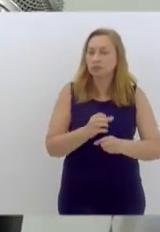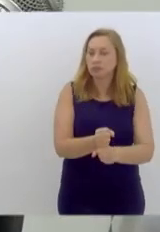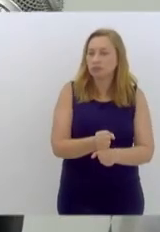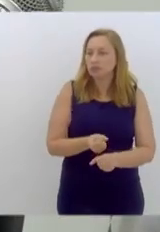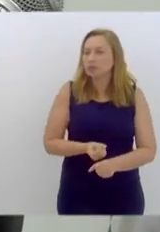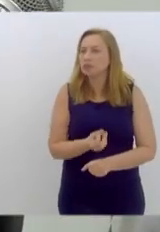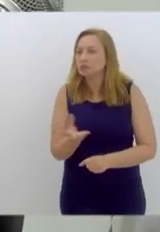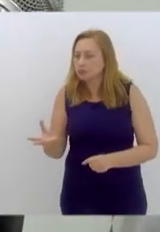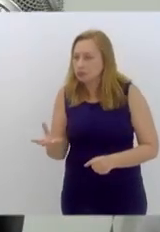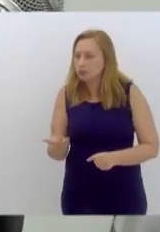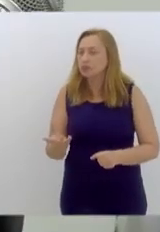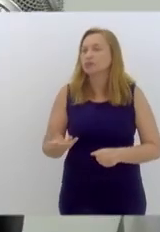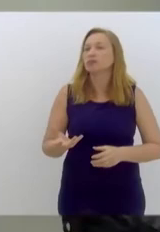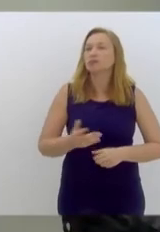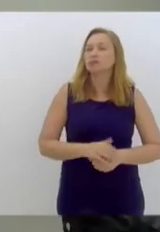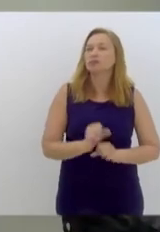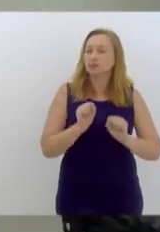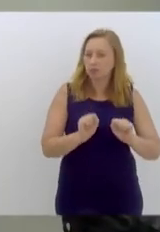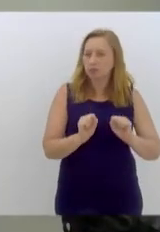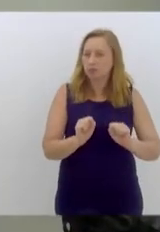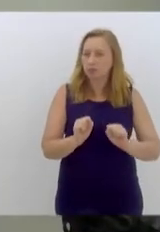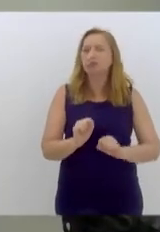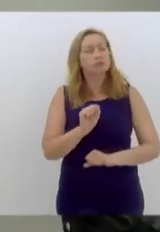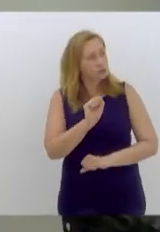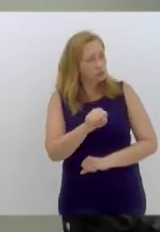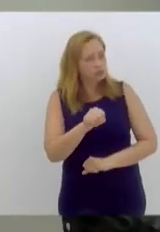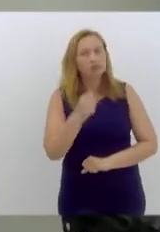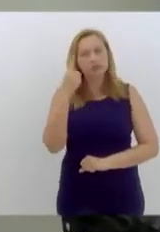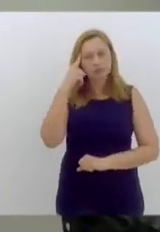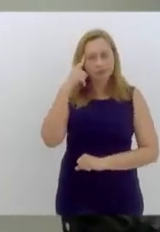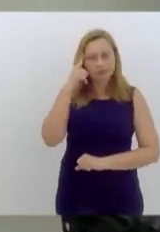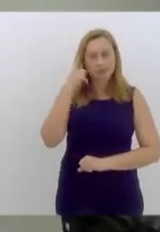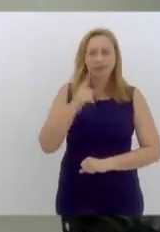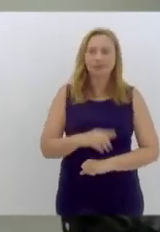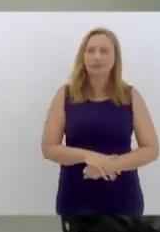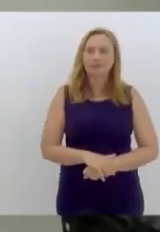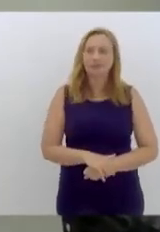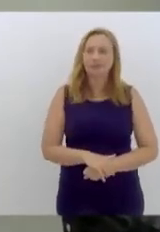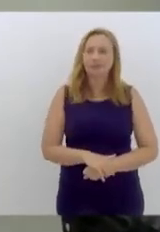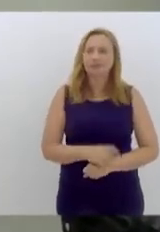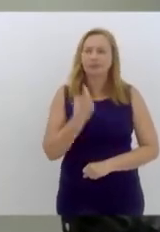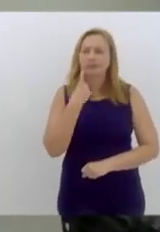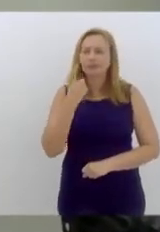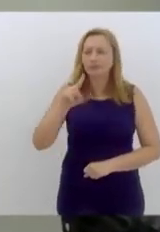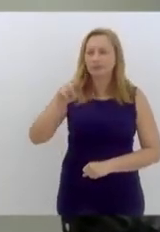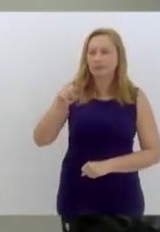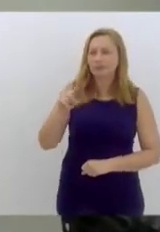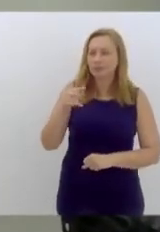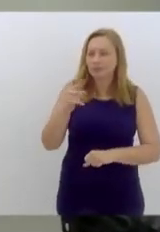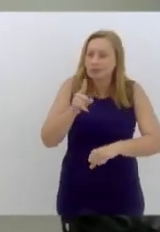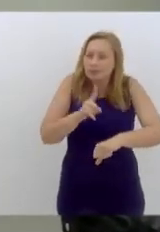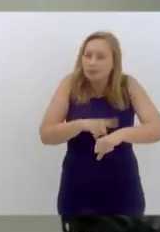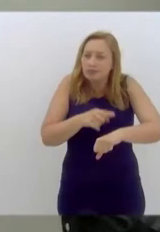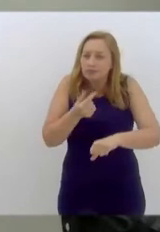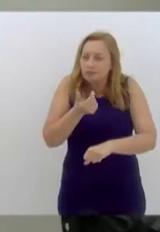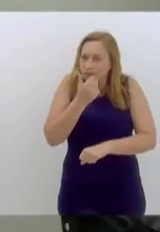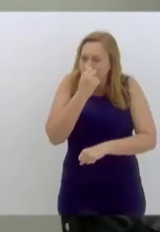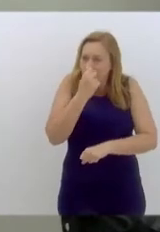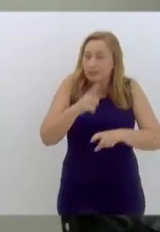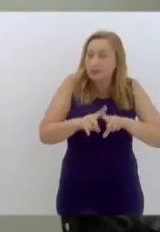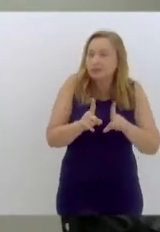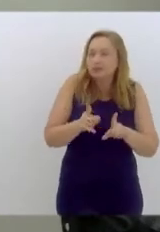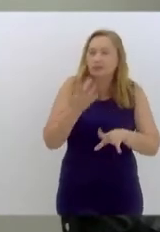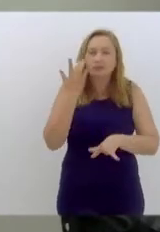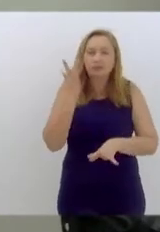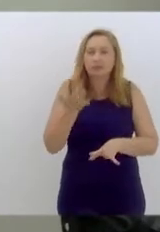equitativa e qualitativa. Pode ser? Podemos pensar, né? Sexta-feira é um prazo apertado, mas eu acho que